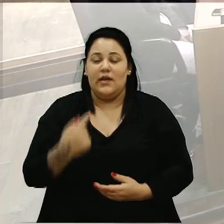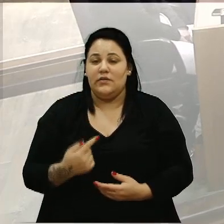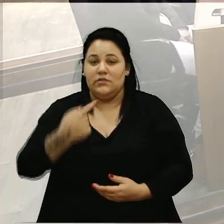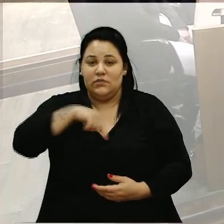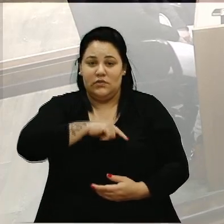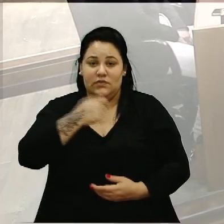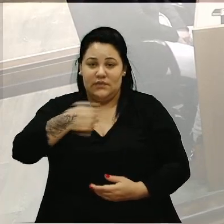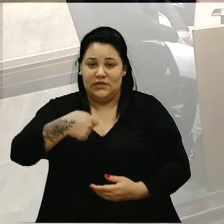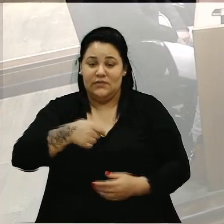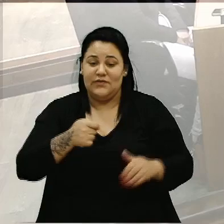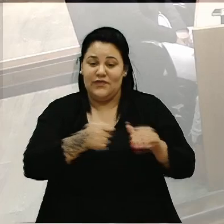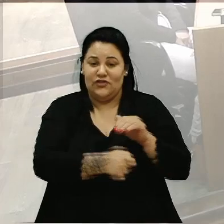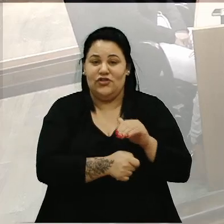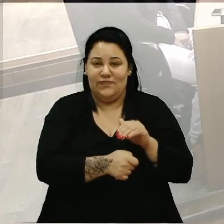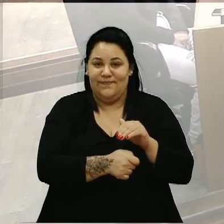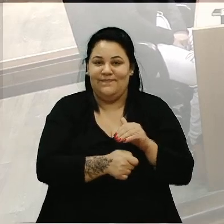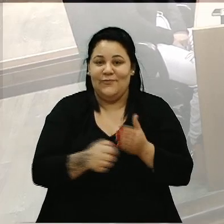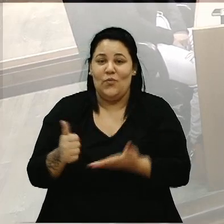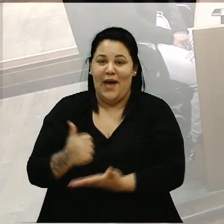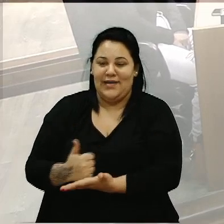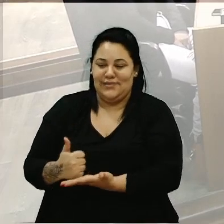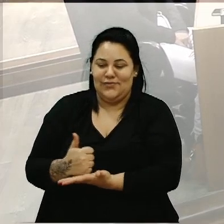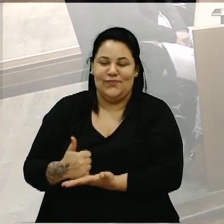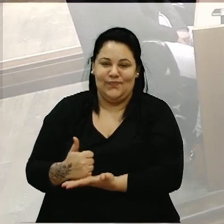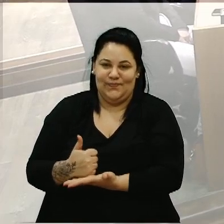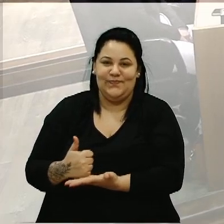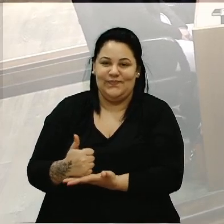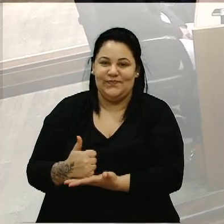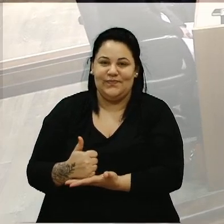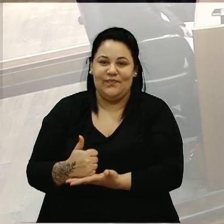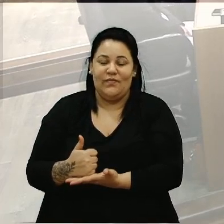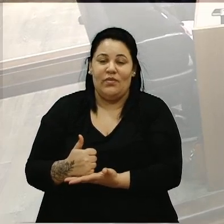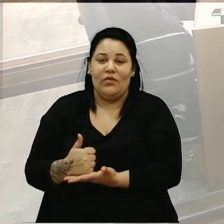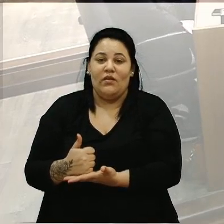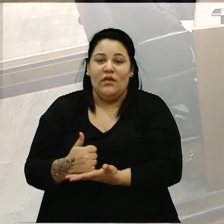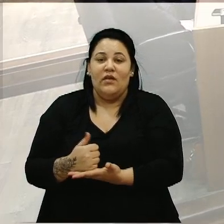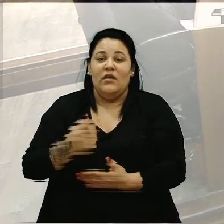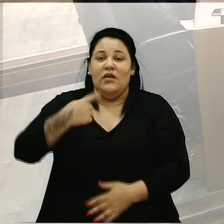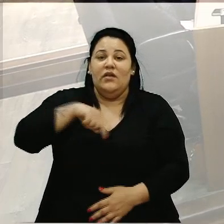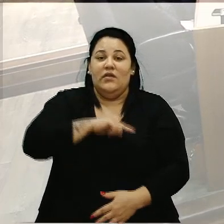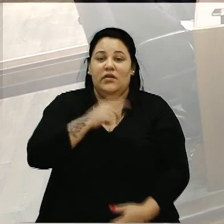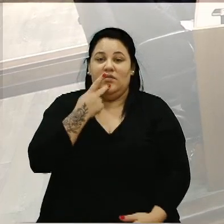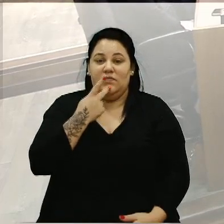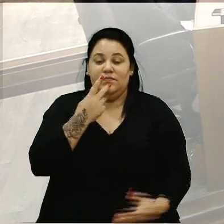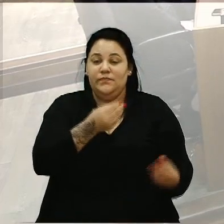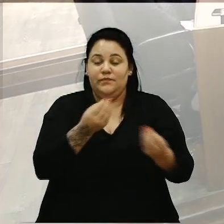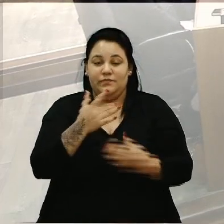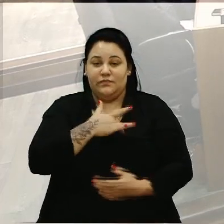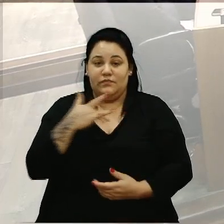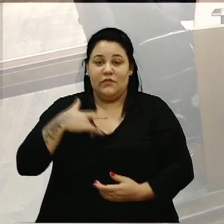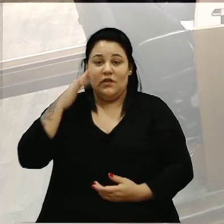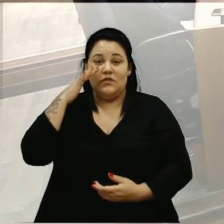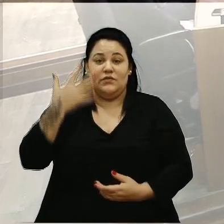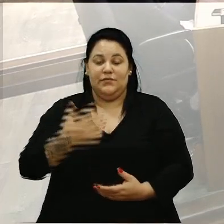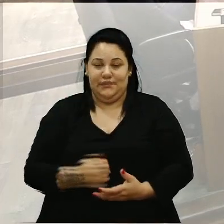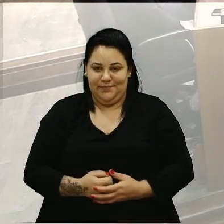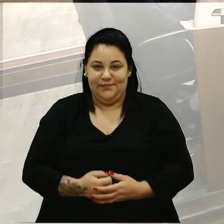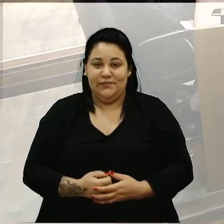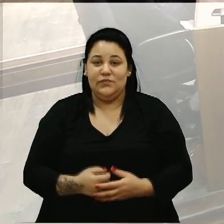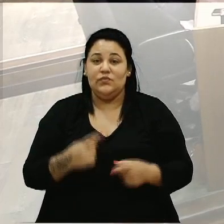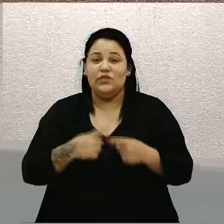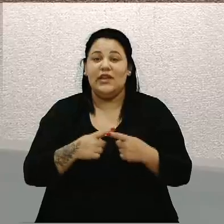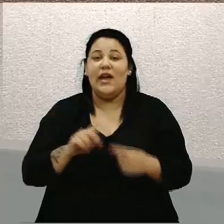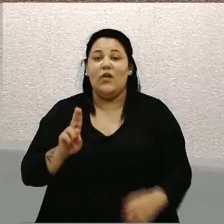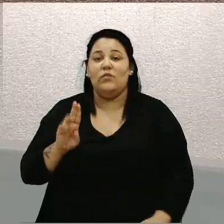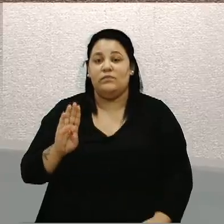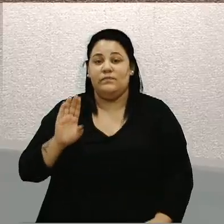saúde primária e a gente fala muito em saúde resolutiva, porque nós não estamos resolvendo, a UBS não